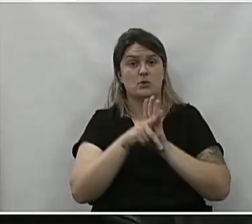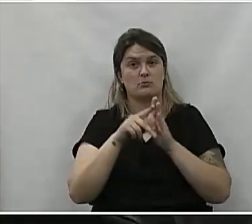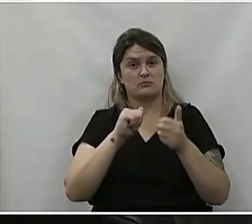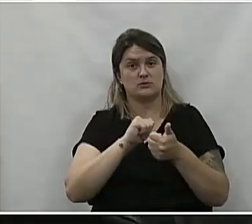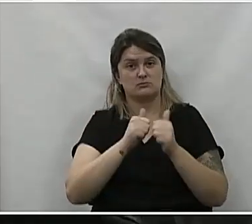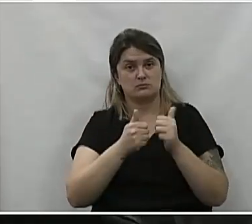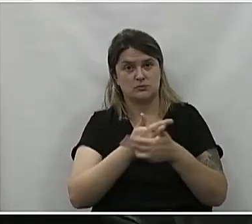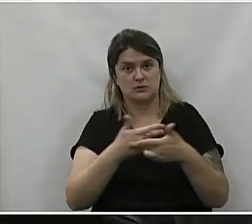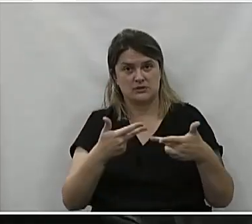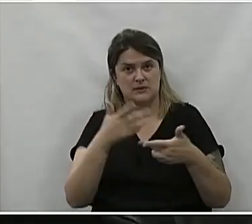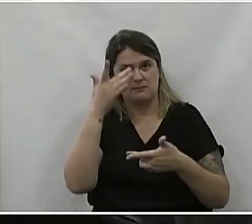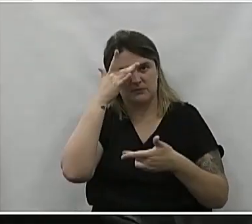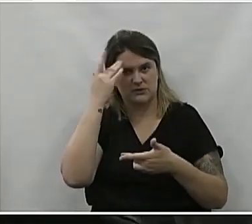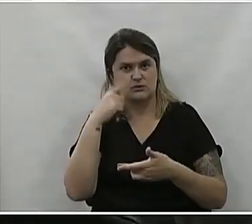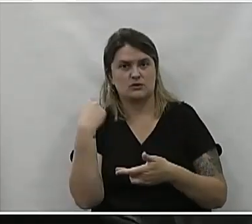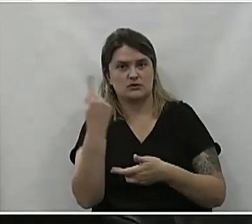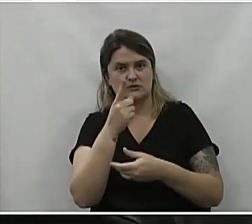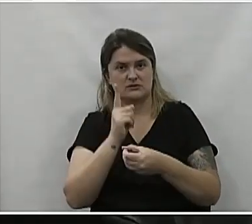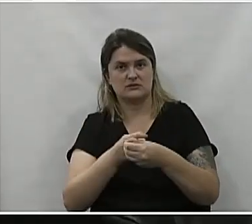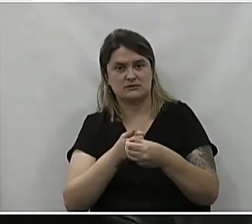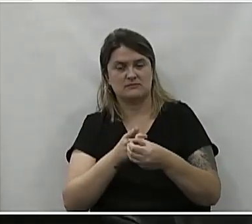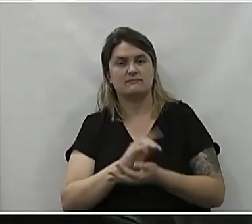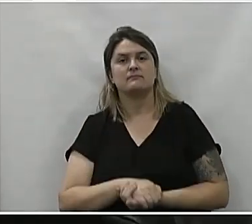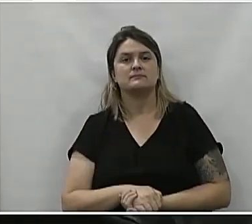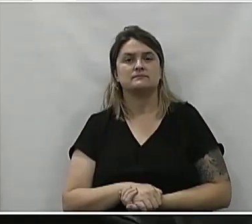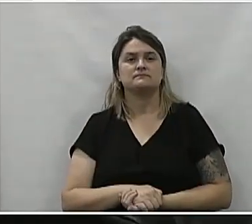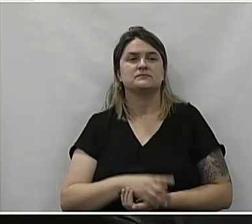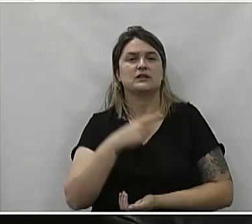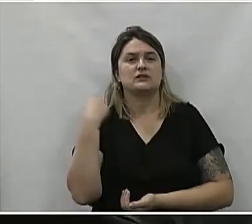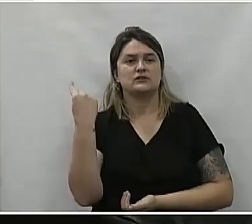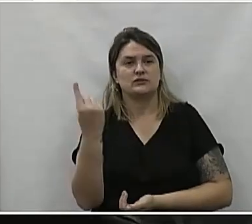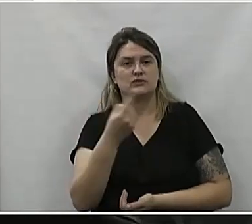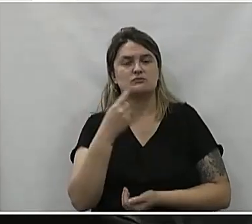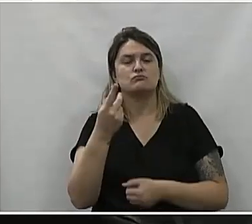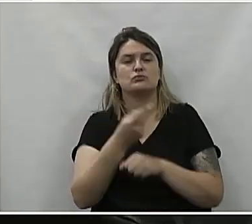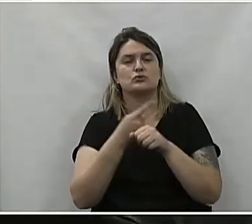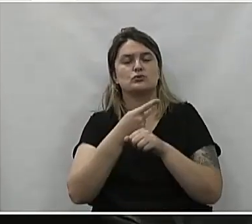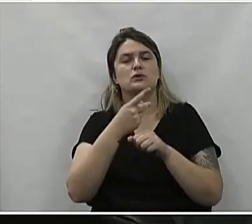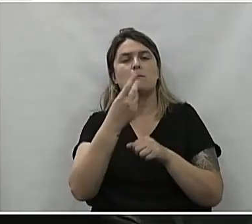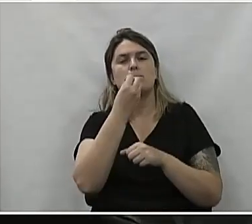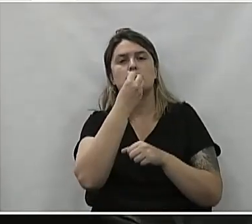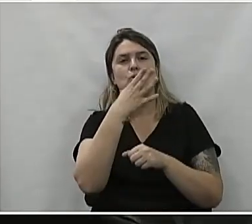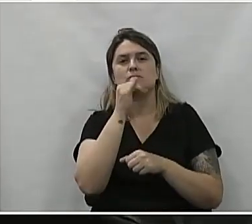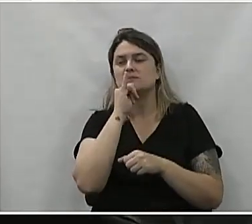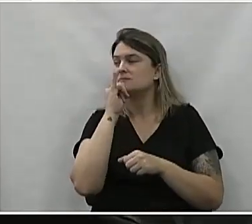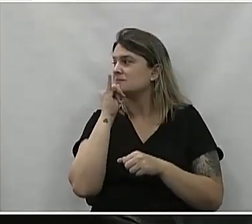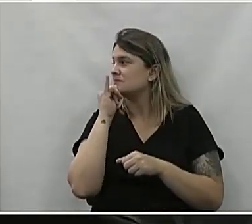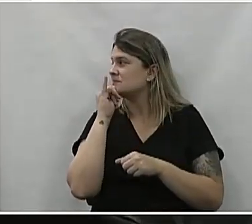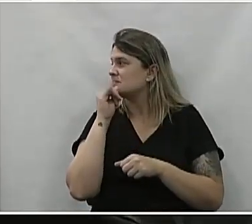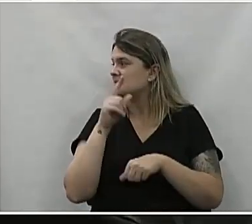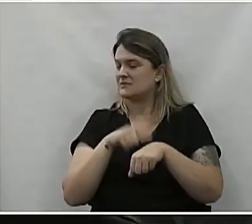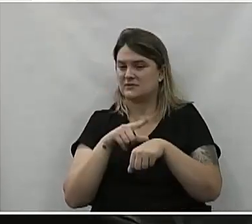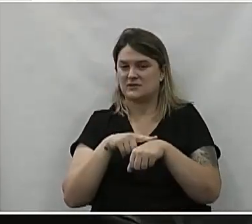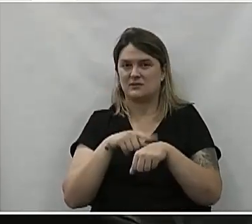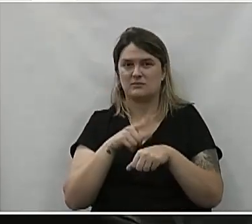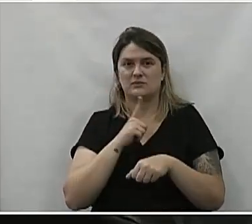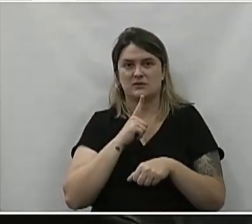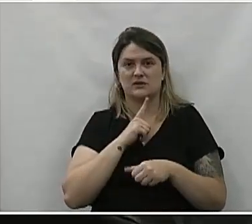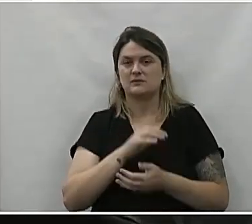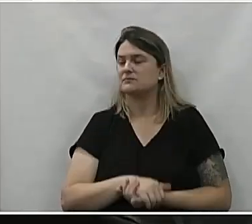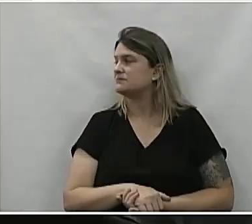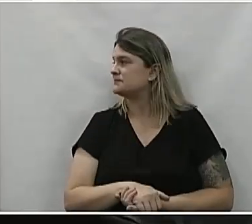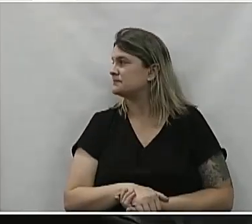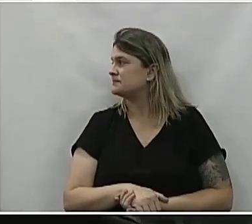Para as pessoas Da nossa cidade E a gente procura Se inspirar Em bons exemplos Uma parte Nobre vereador Só para